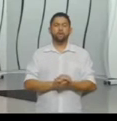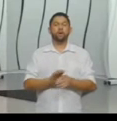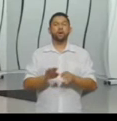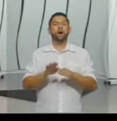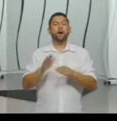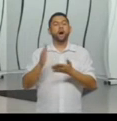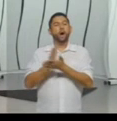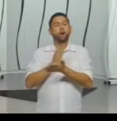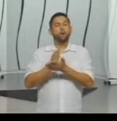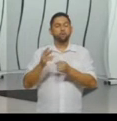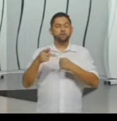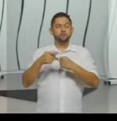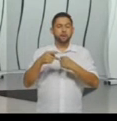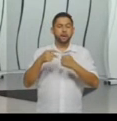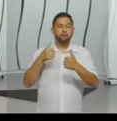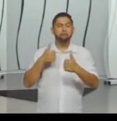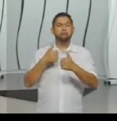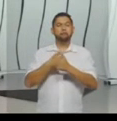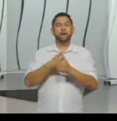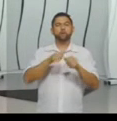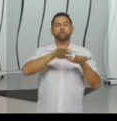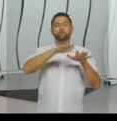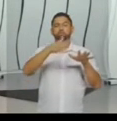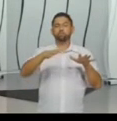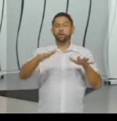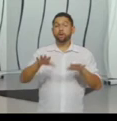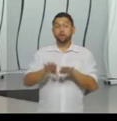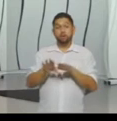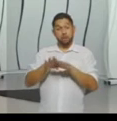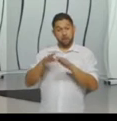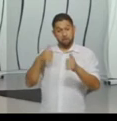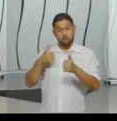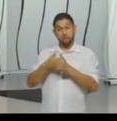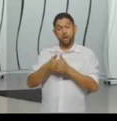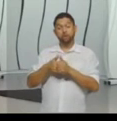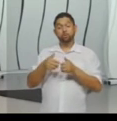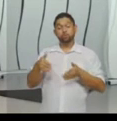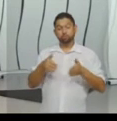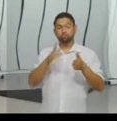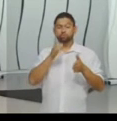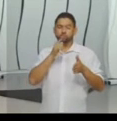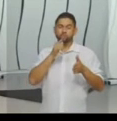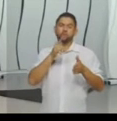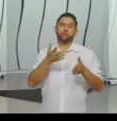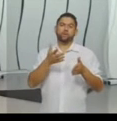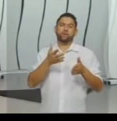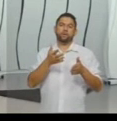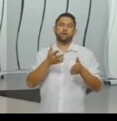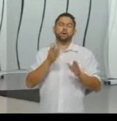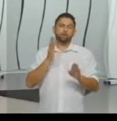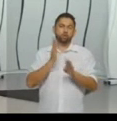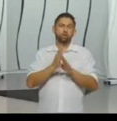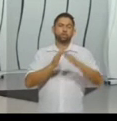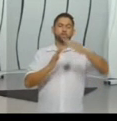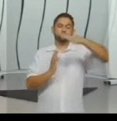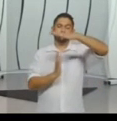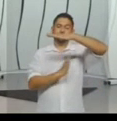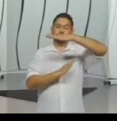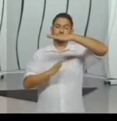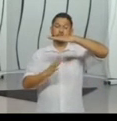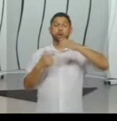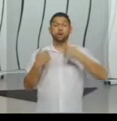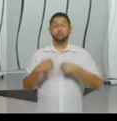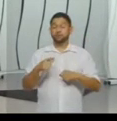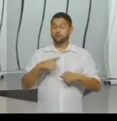rochas próximas ao mar ou aos rios, você pode encontrar algas verdes também, desde que seja um